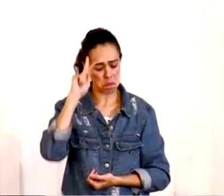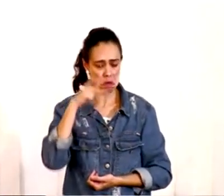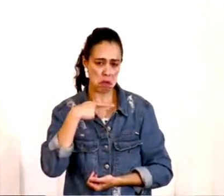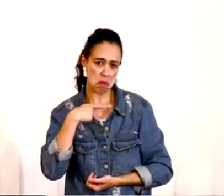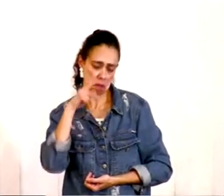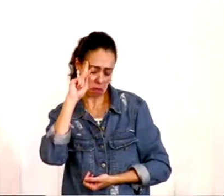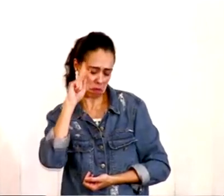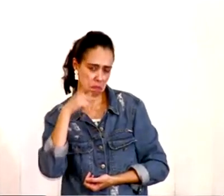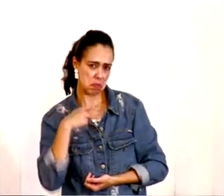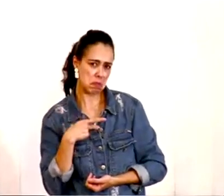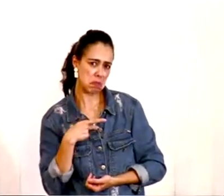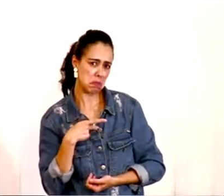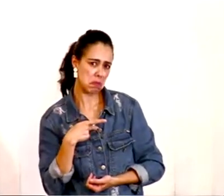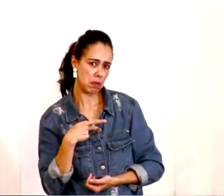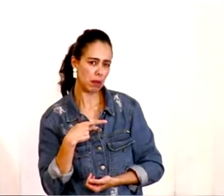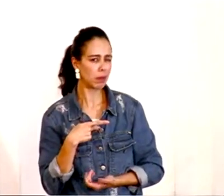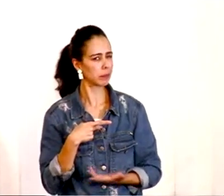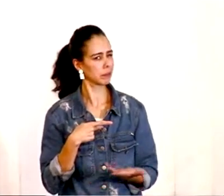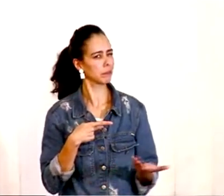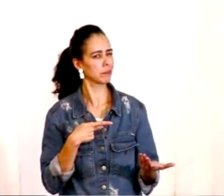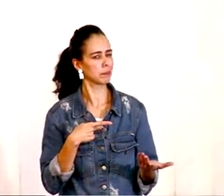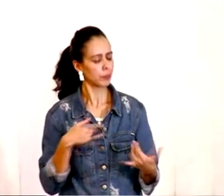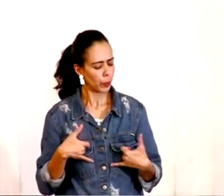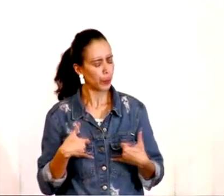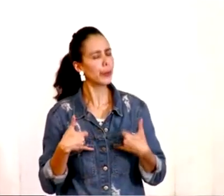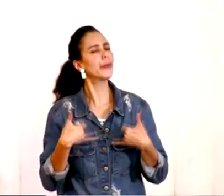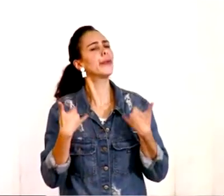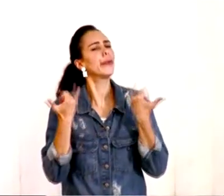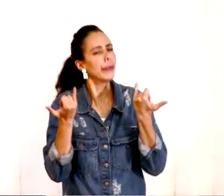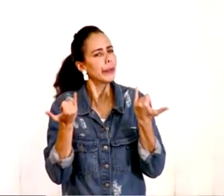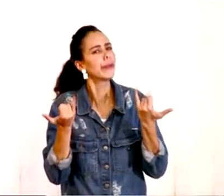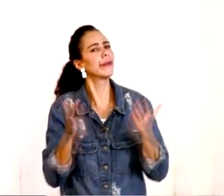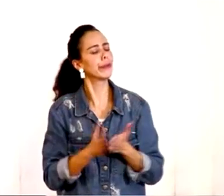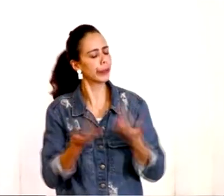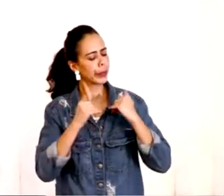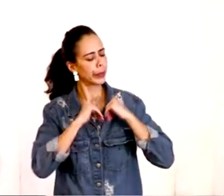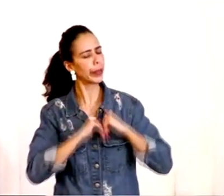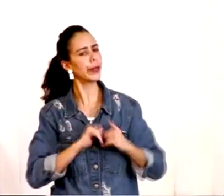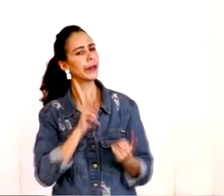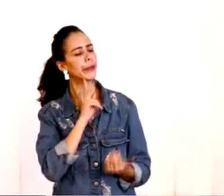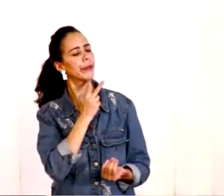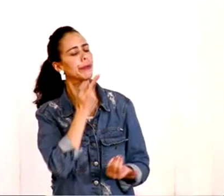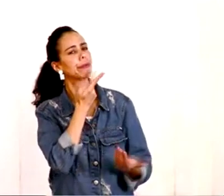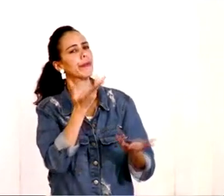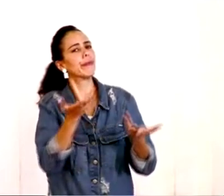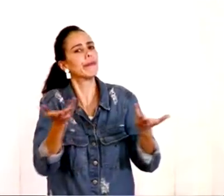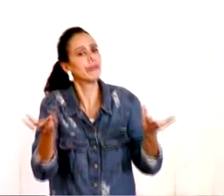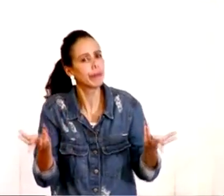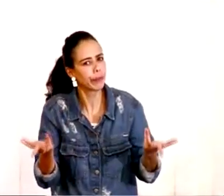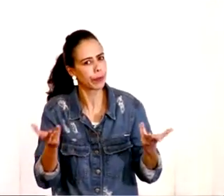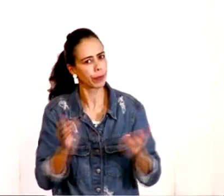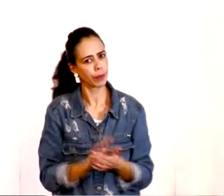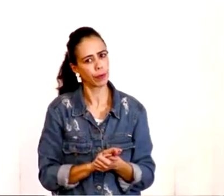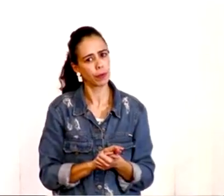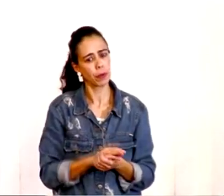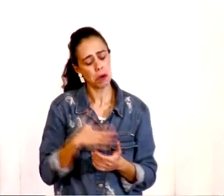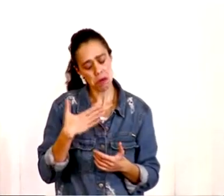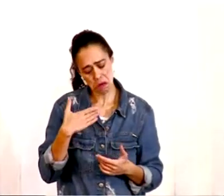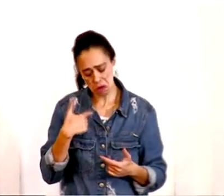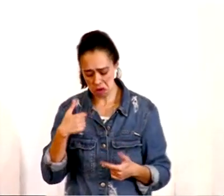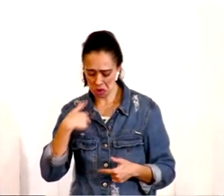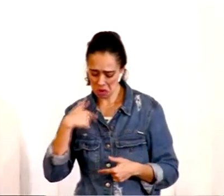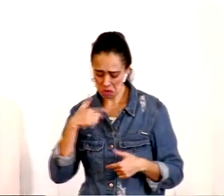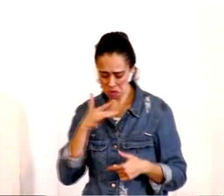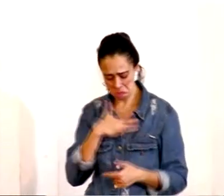no nascimento dessa criança, e até tentaram ensinar a ele ao longo do seu